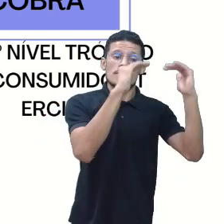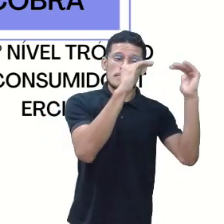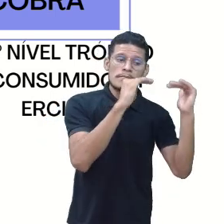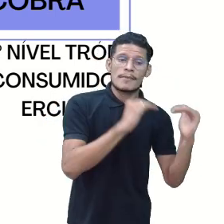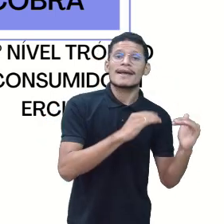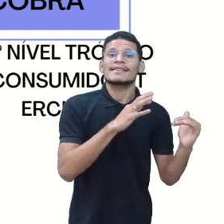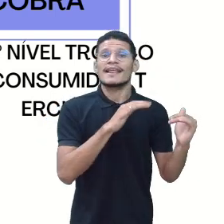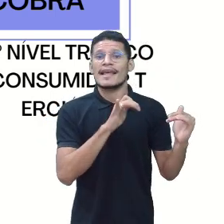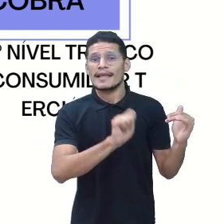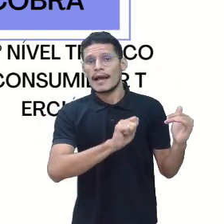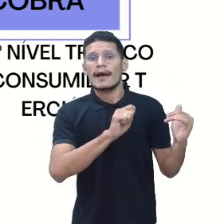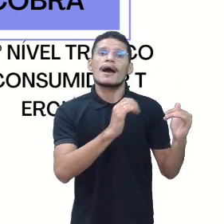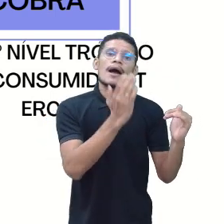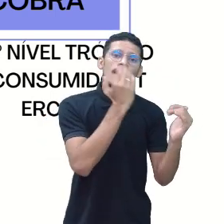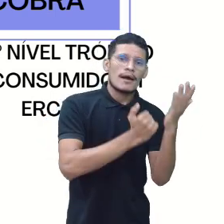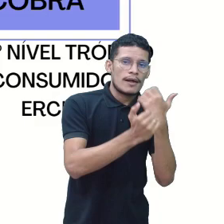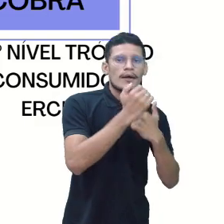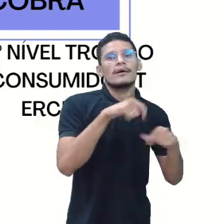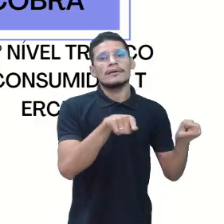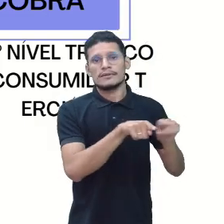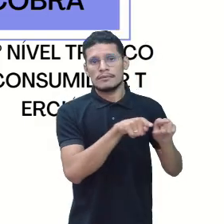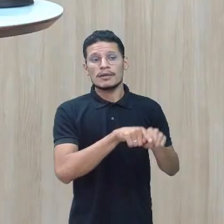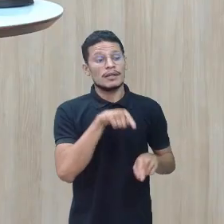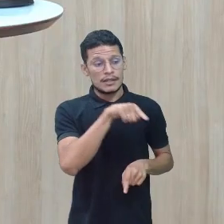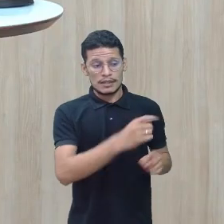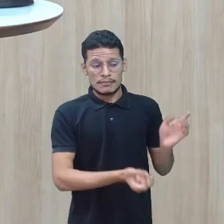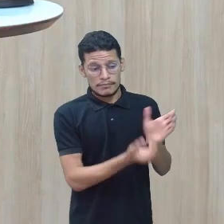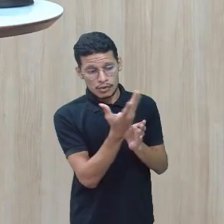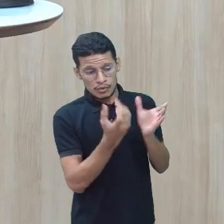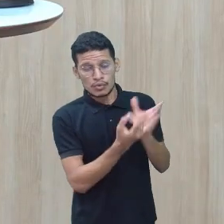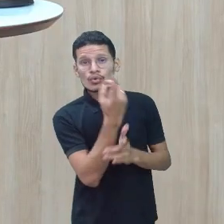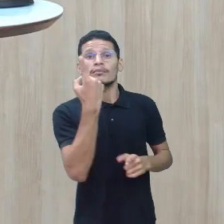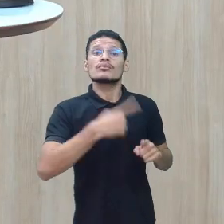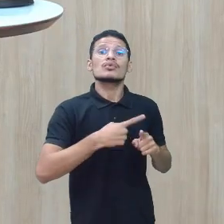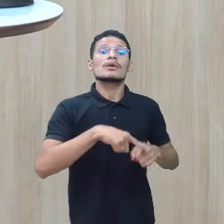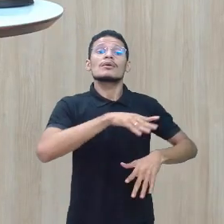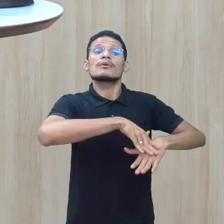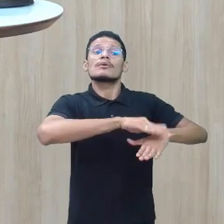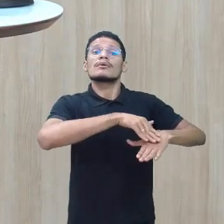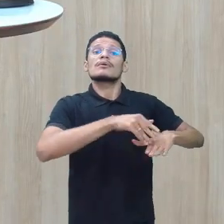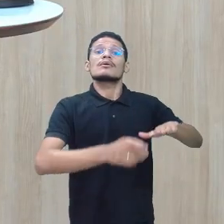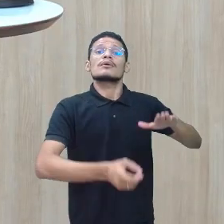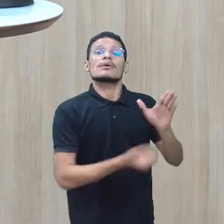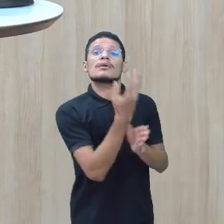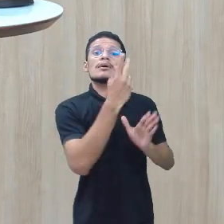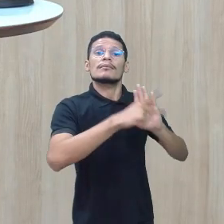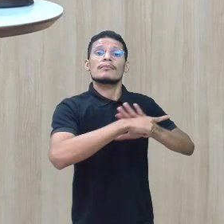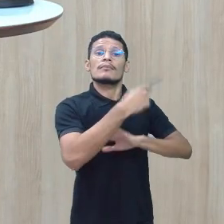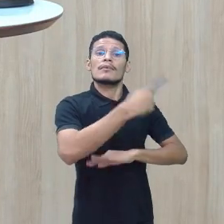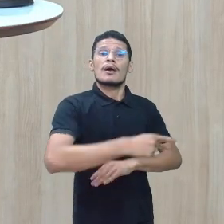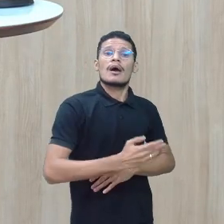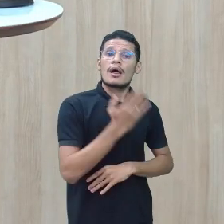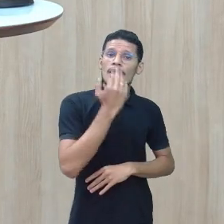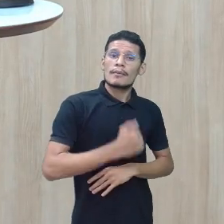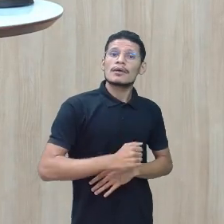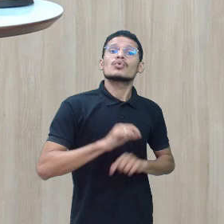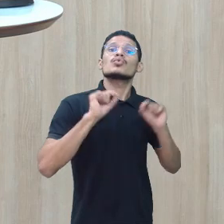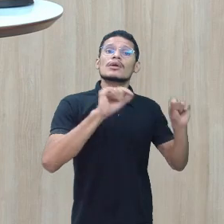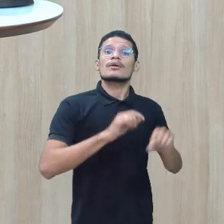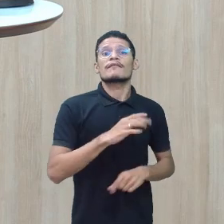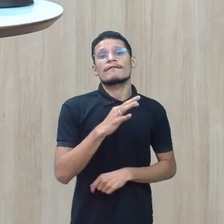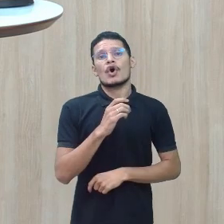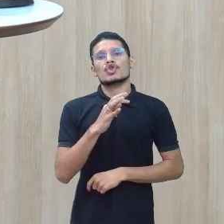teia alimentar. Aí ele é um ser produtor, porque ele fabrica o seu próprio alimento através